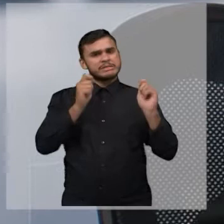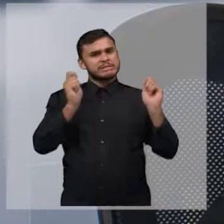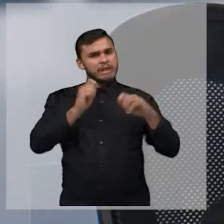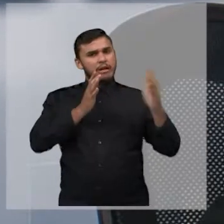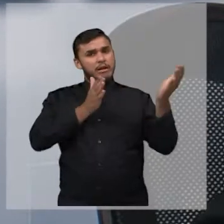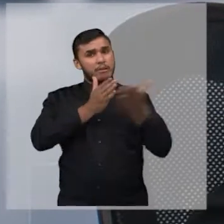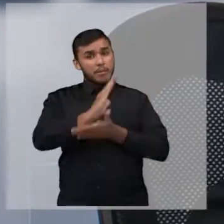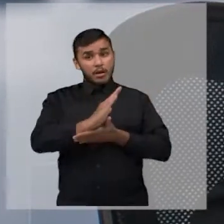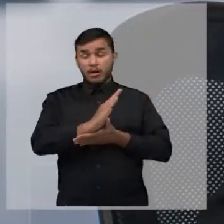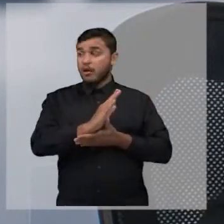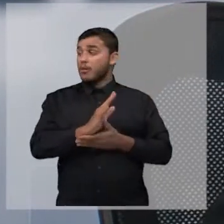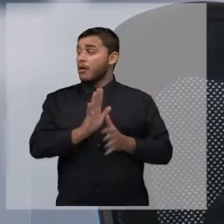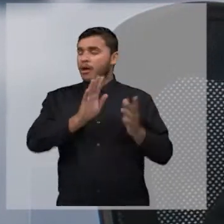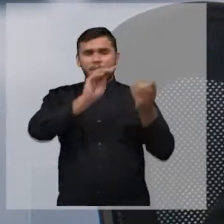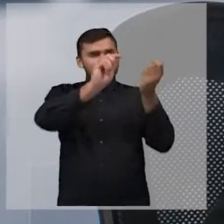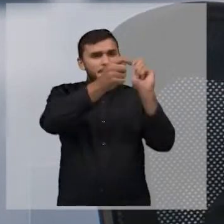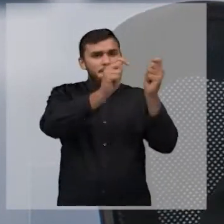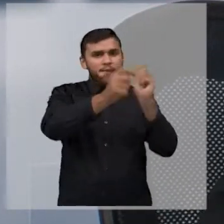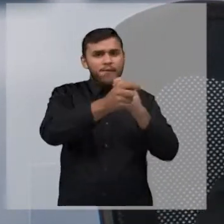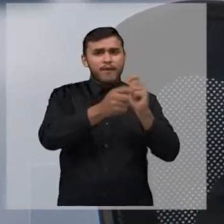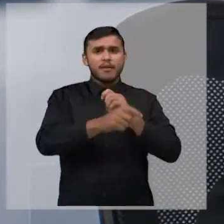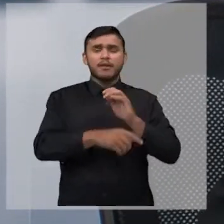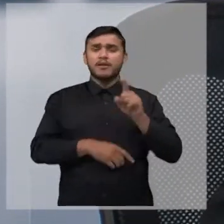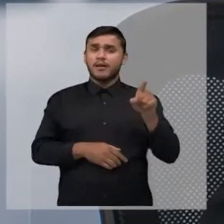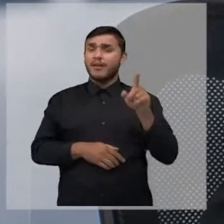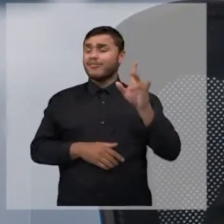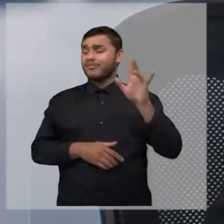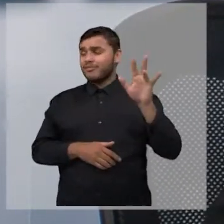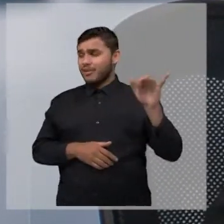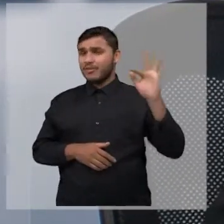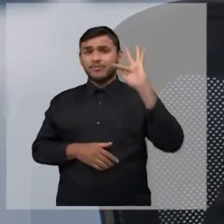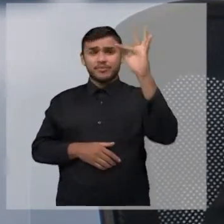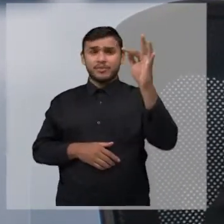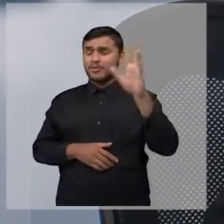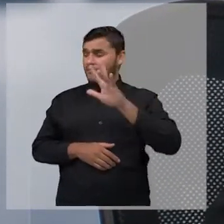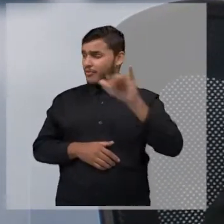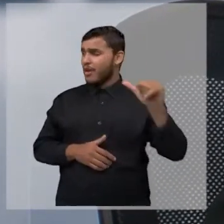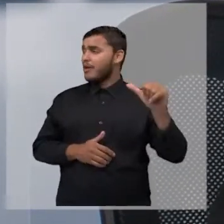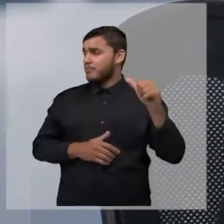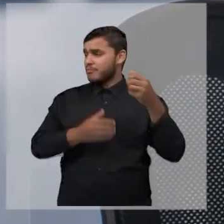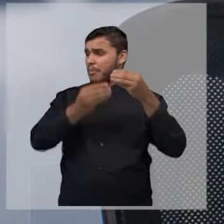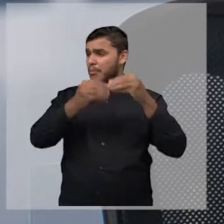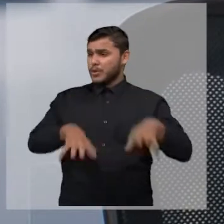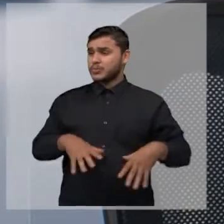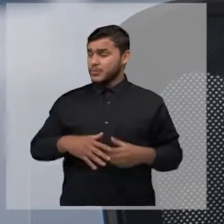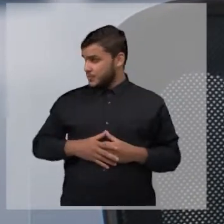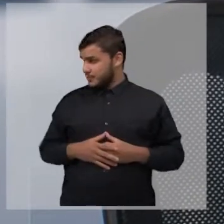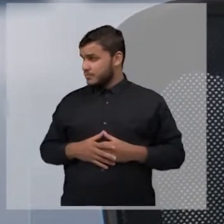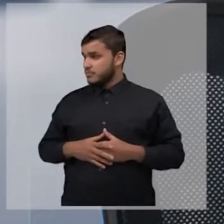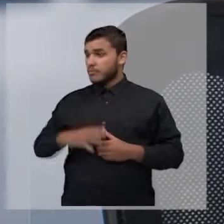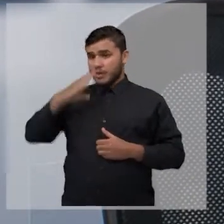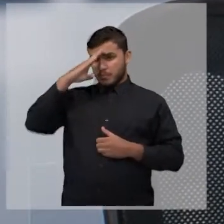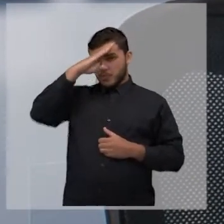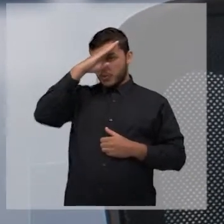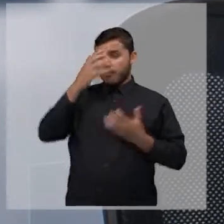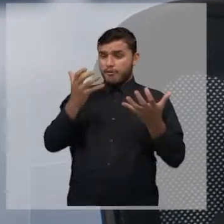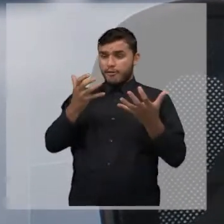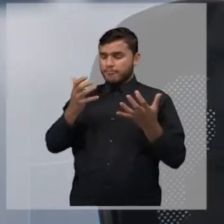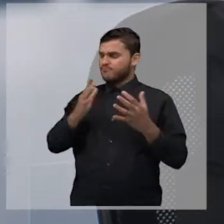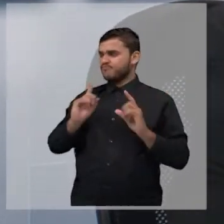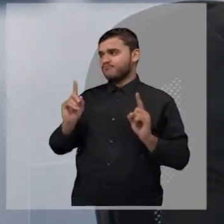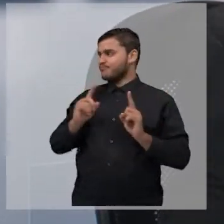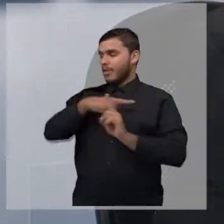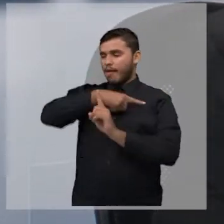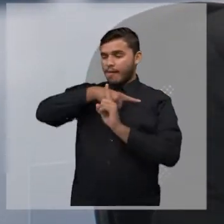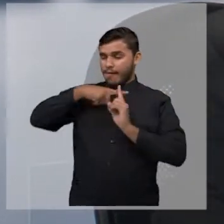ser passada, mas no fundo é uma bomba relógio. Não é nem a reforma que o governo federal deseja, nem